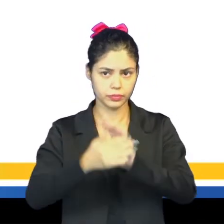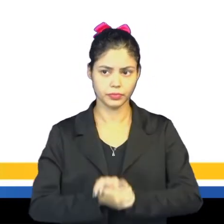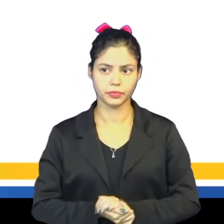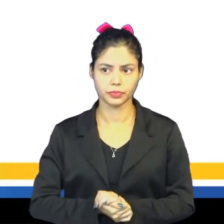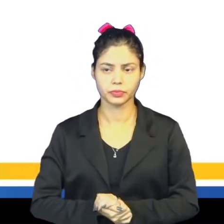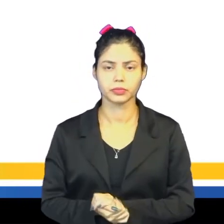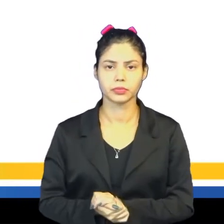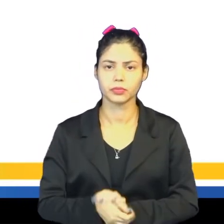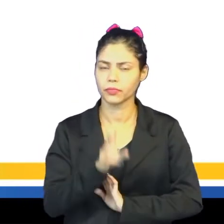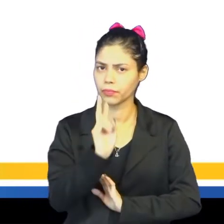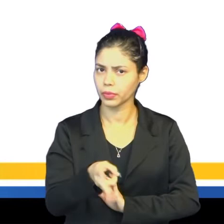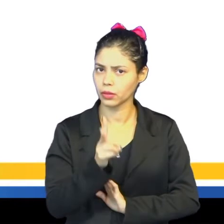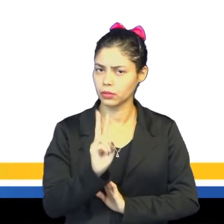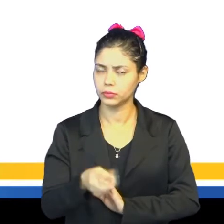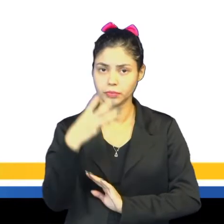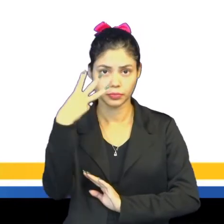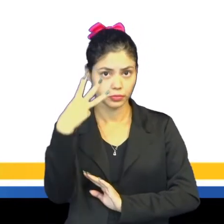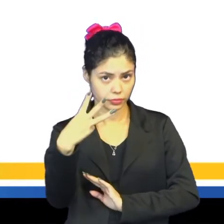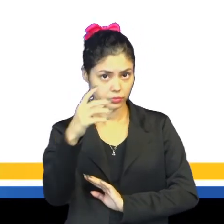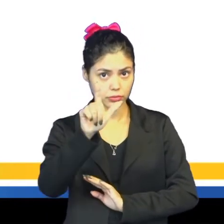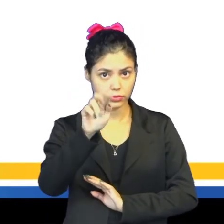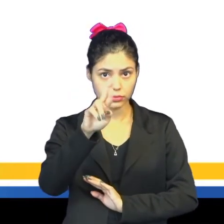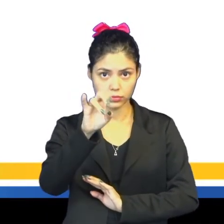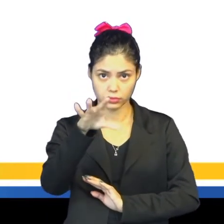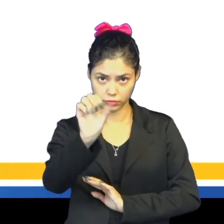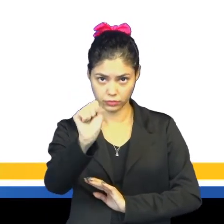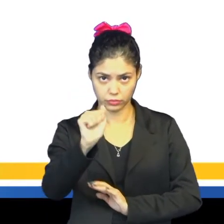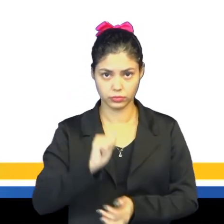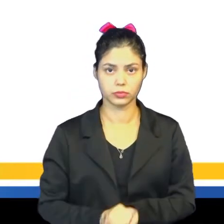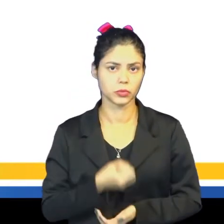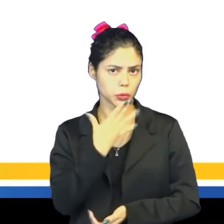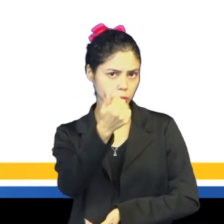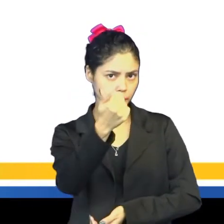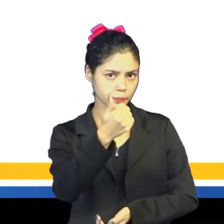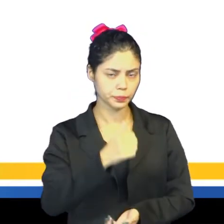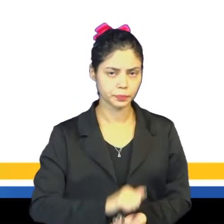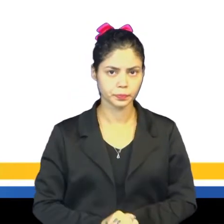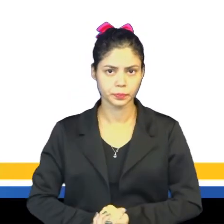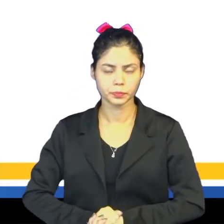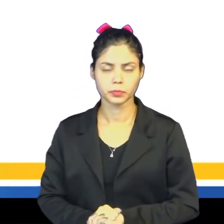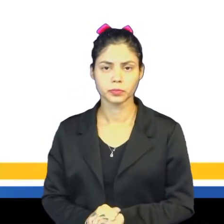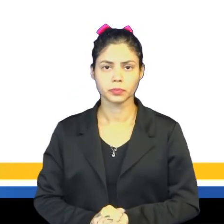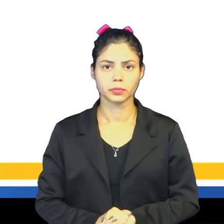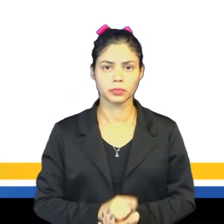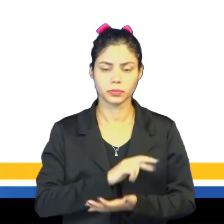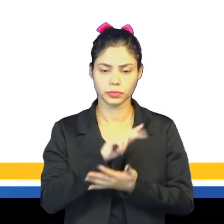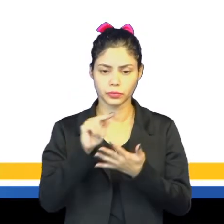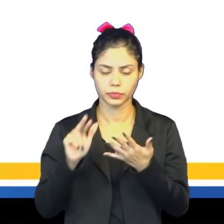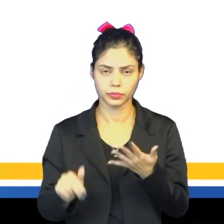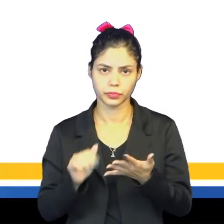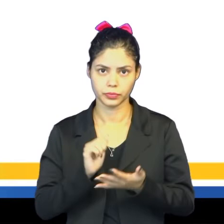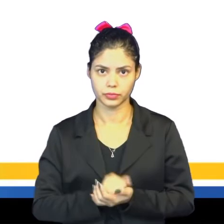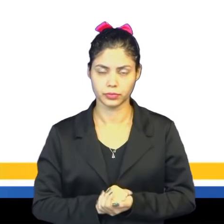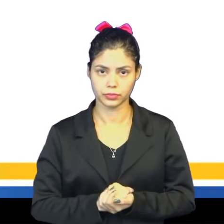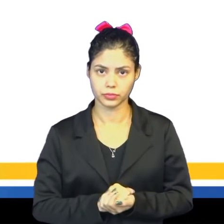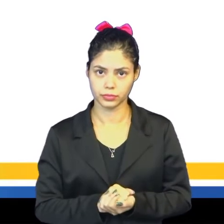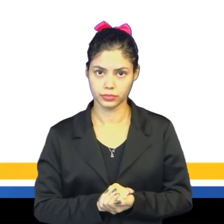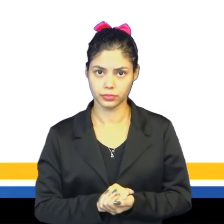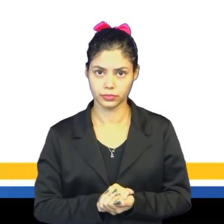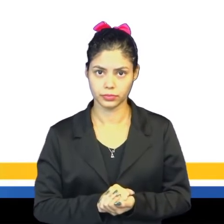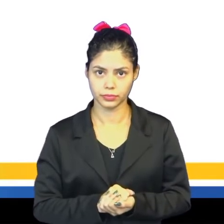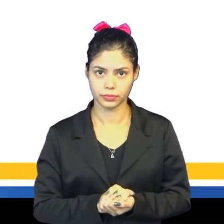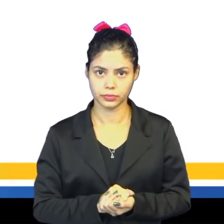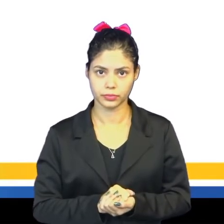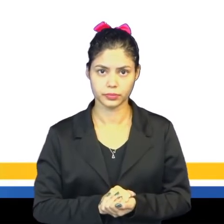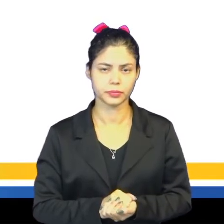diferença. É os mesmos 3 litros, tudo bem? Só que tem variedade. Então,